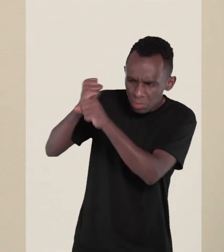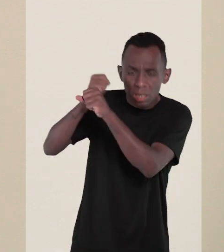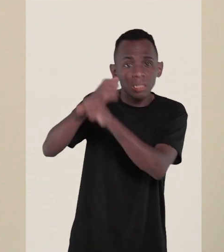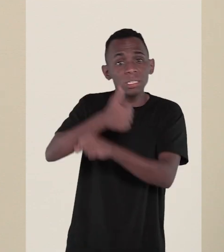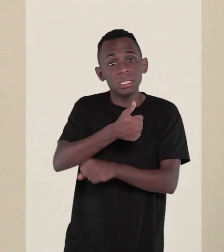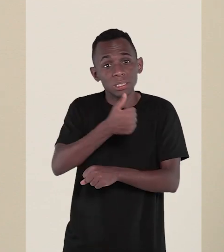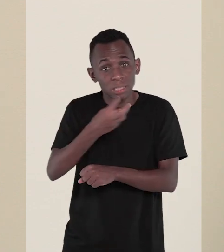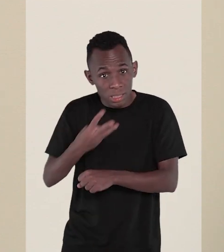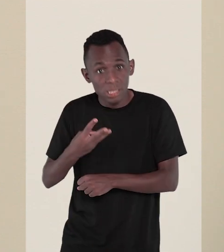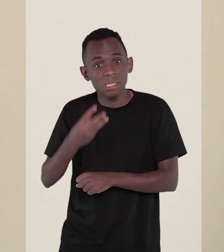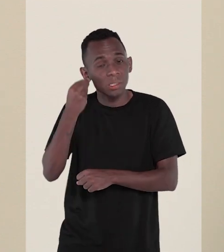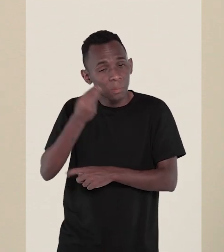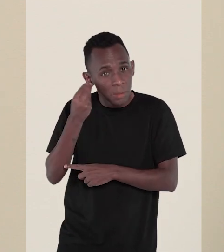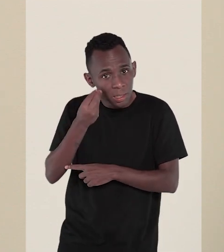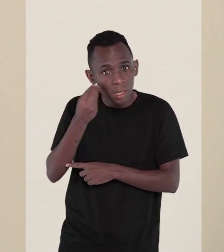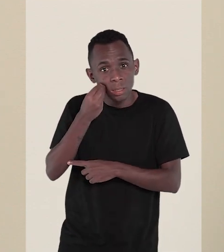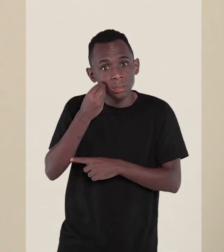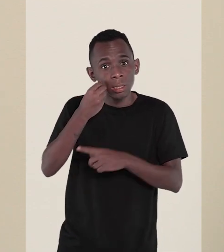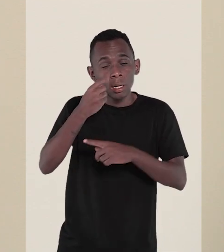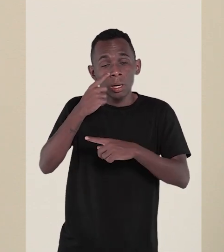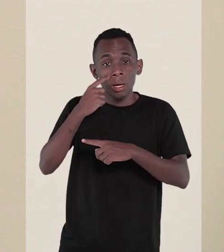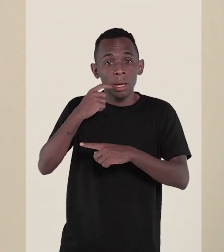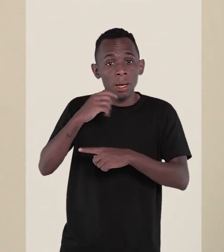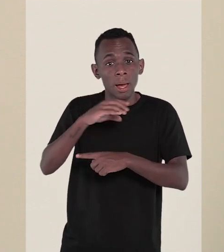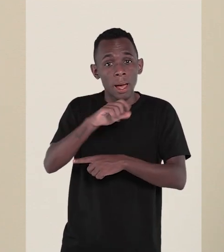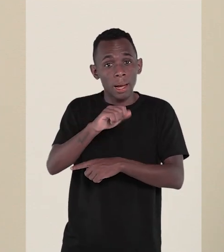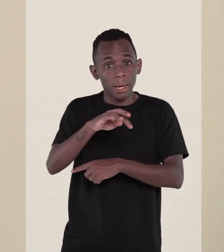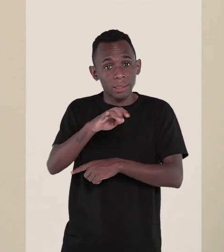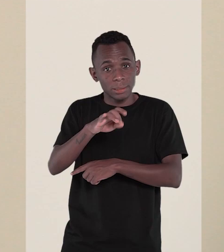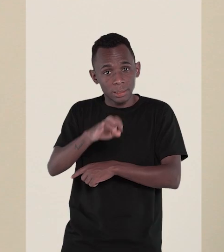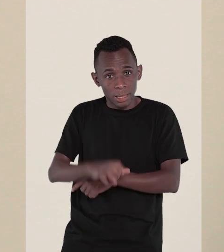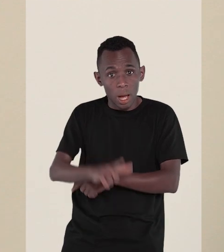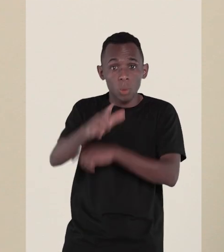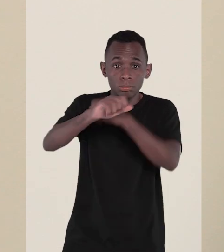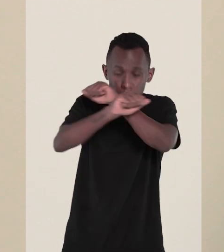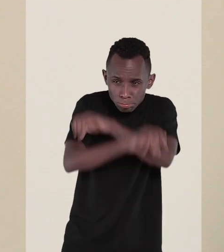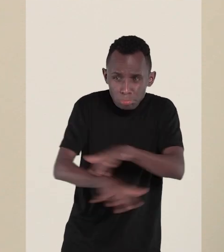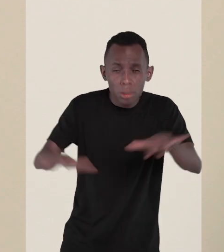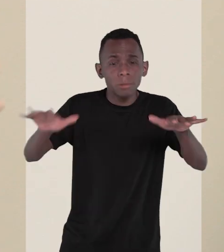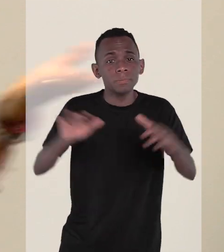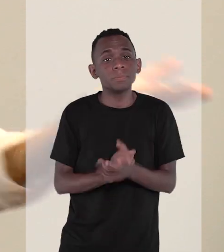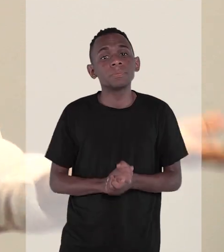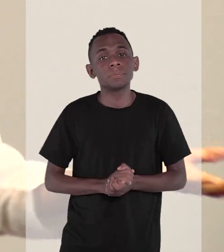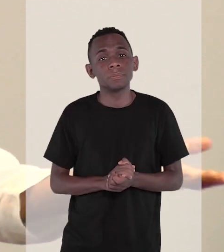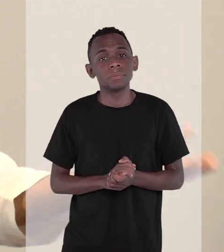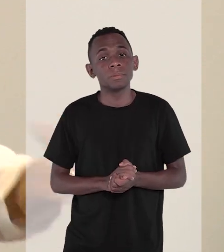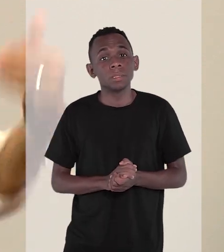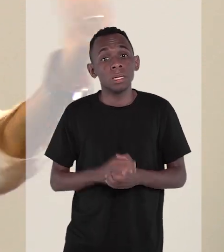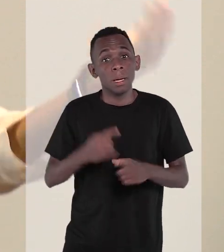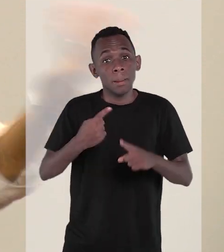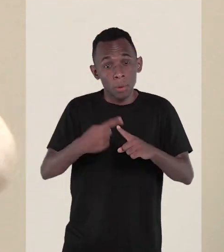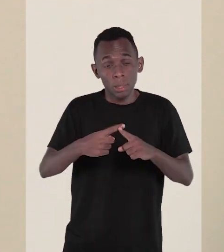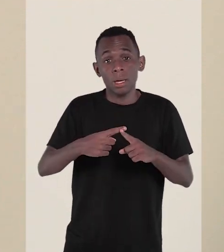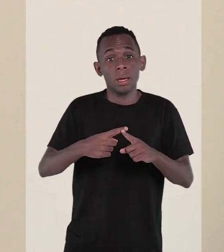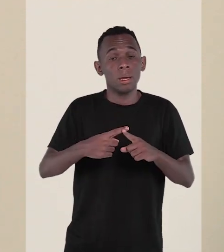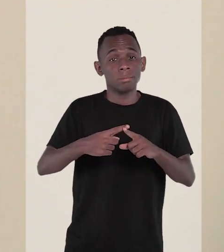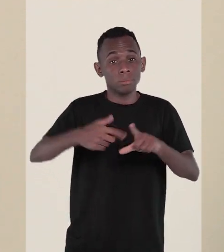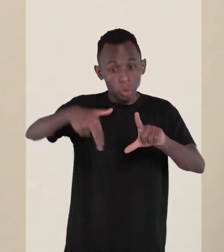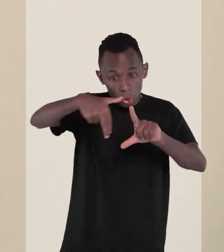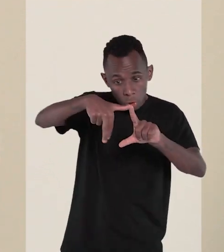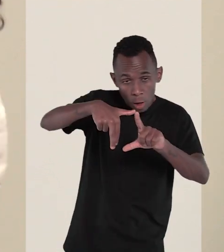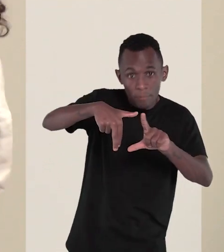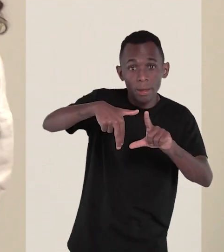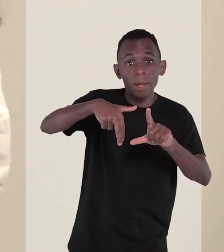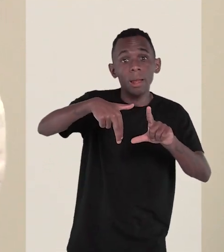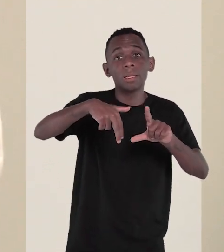estourou. E é muito louco, porque parece que você não fez nada antes, né? As pessoas falam, nossa, que coisa, né? A música entrou na novela e você estourou. Eu